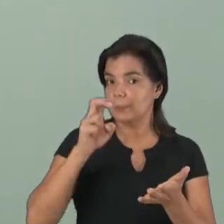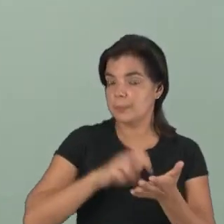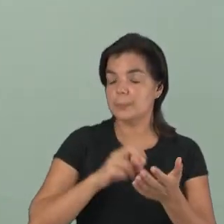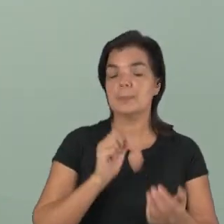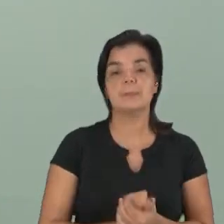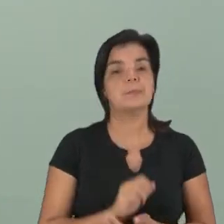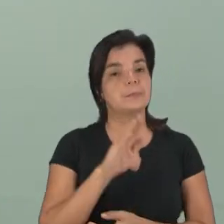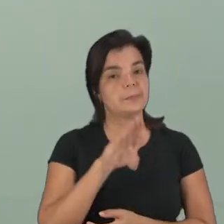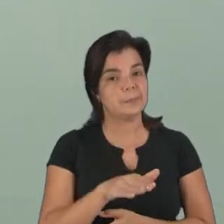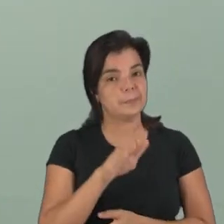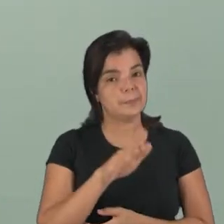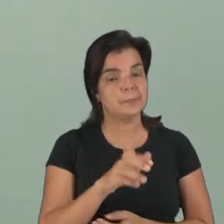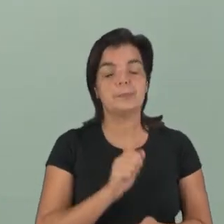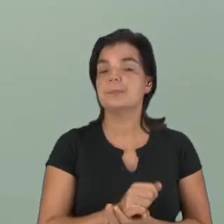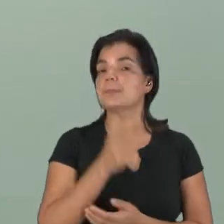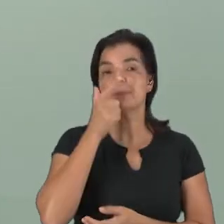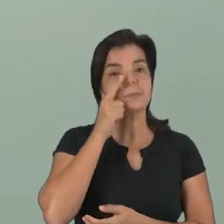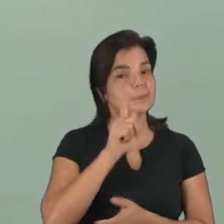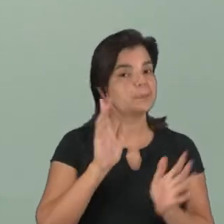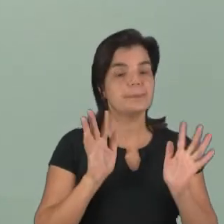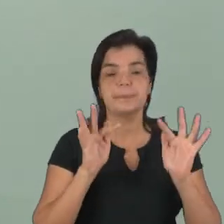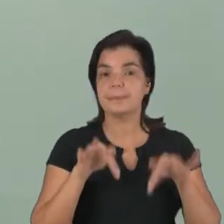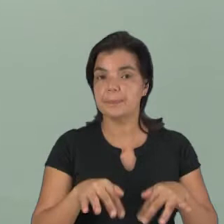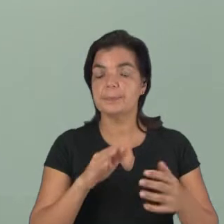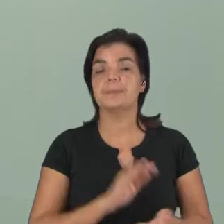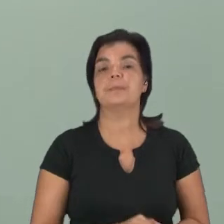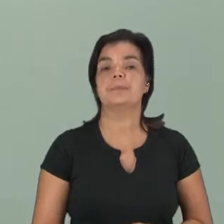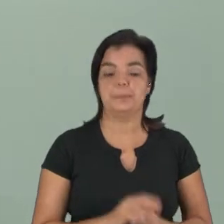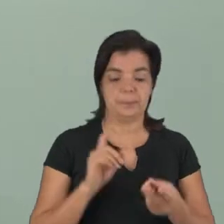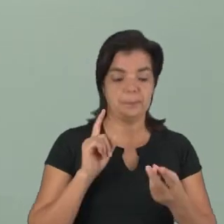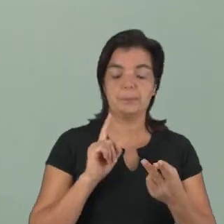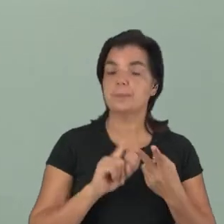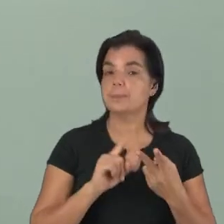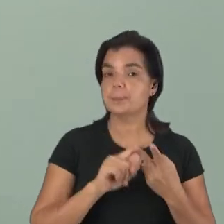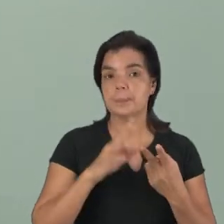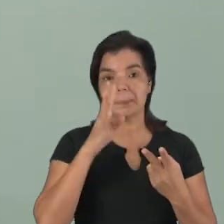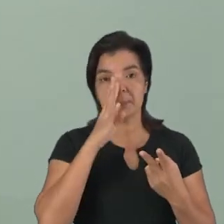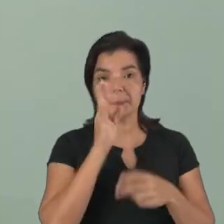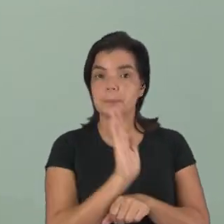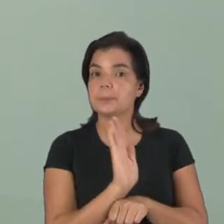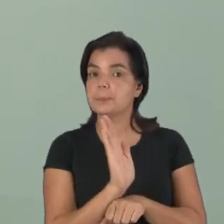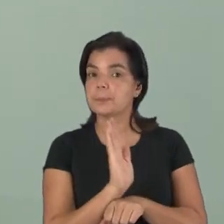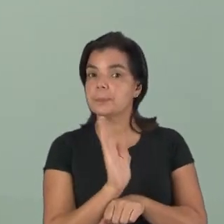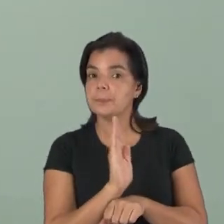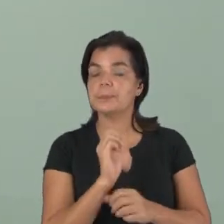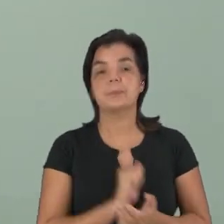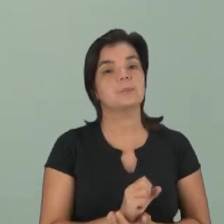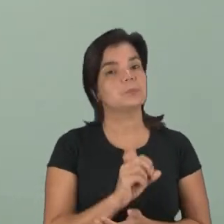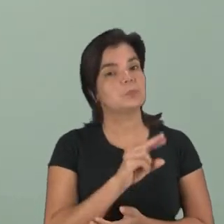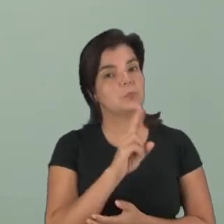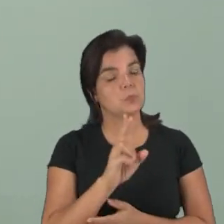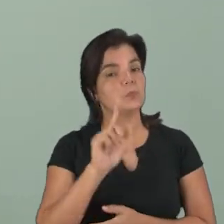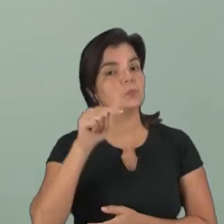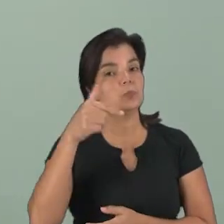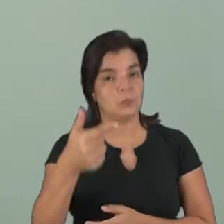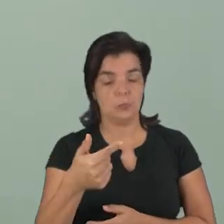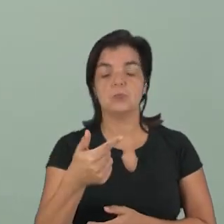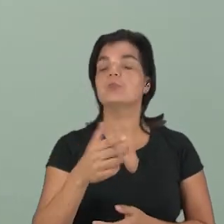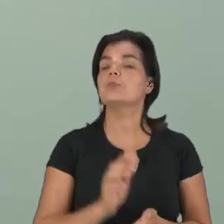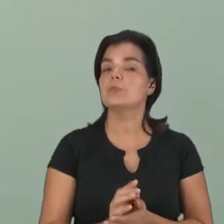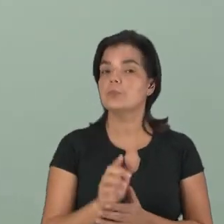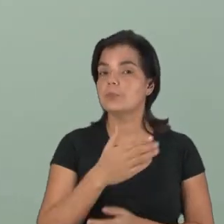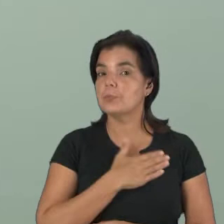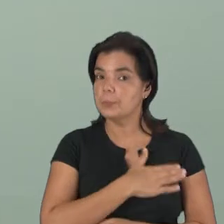manhã que ficou para tarde não conseguimos terminar podemos também assistir a um filme ou assistir outro